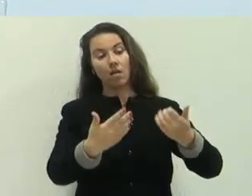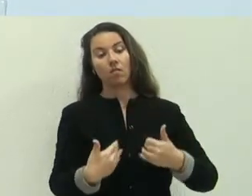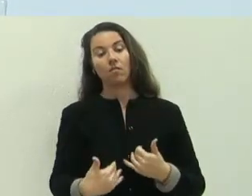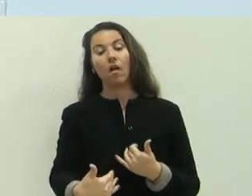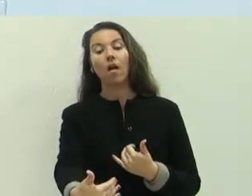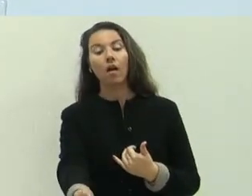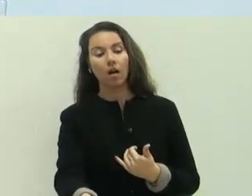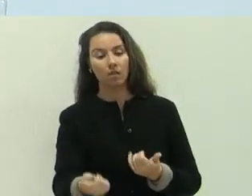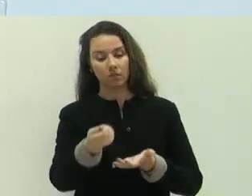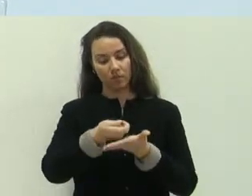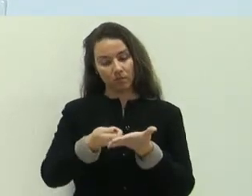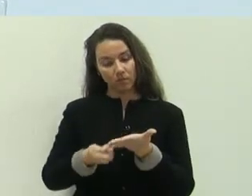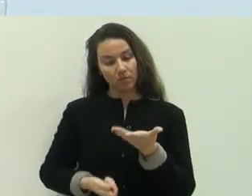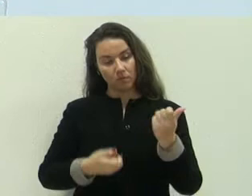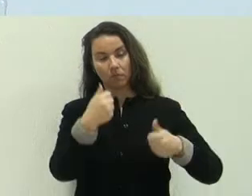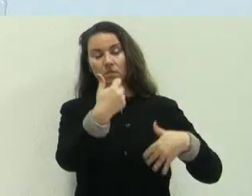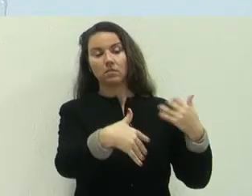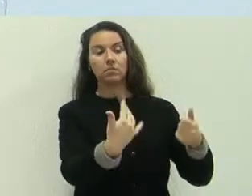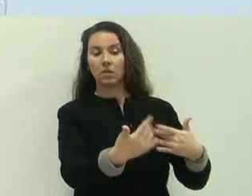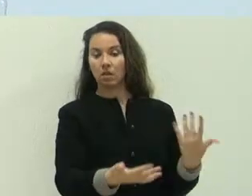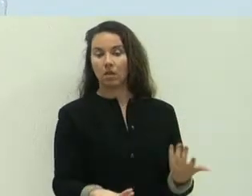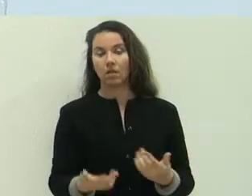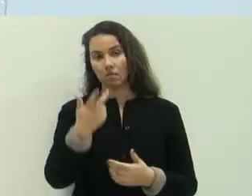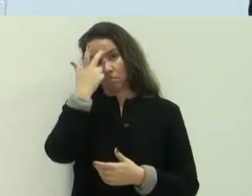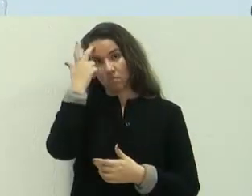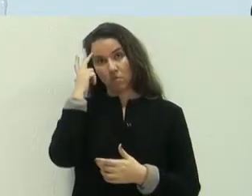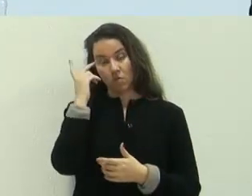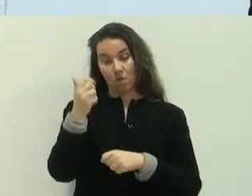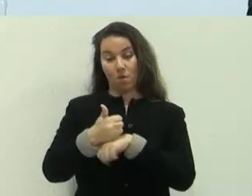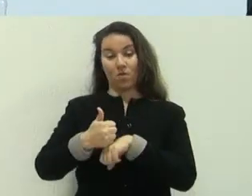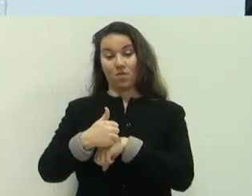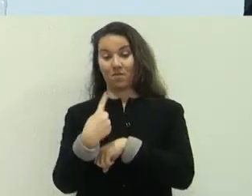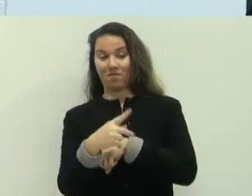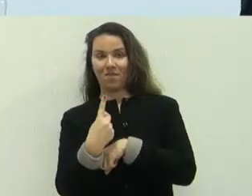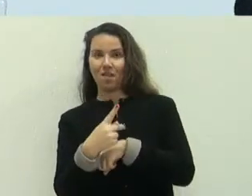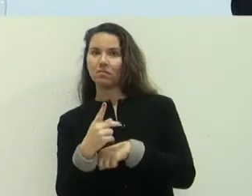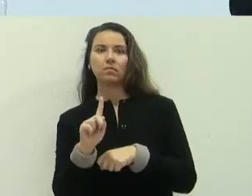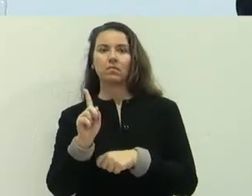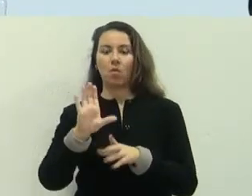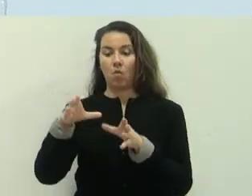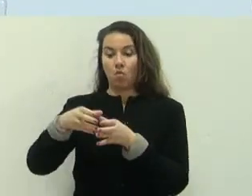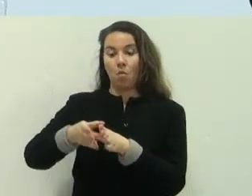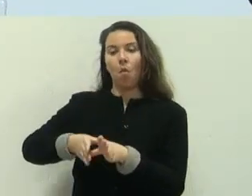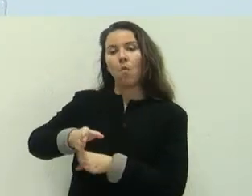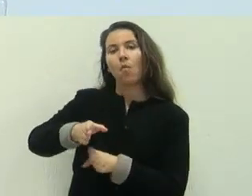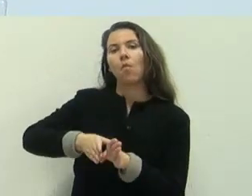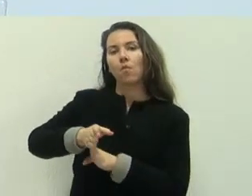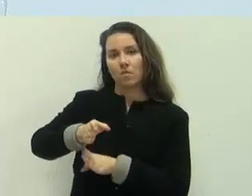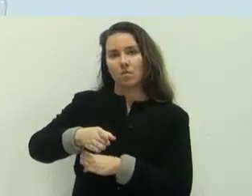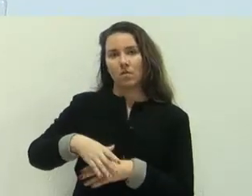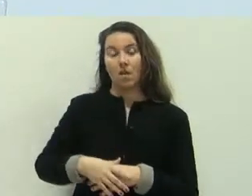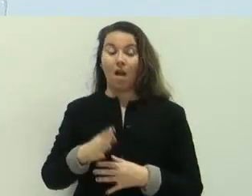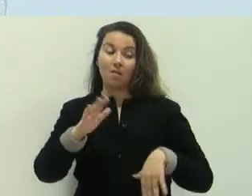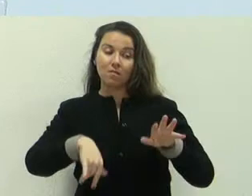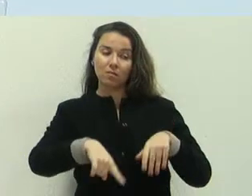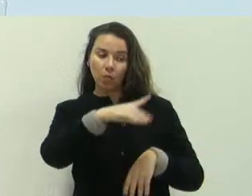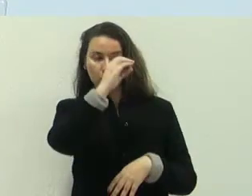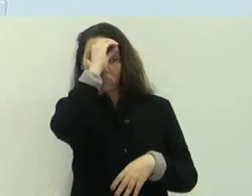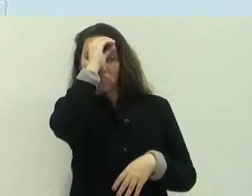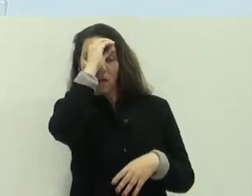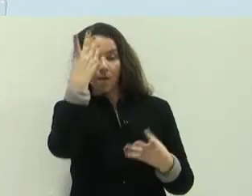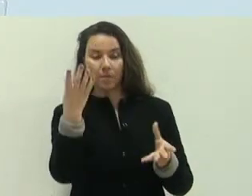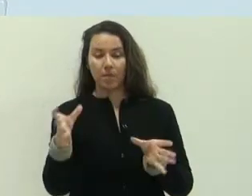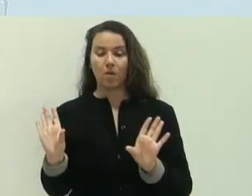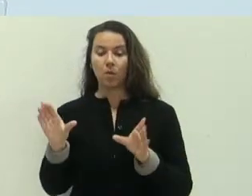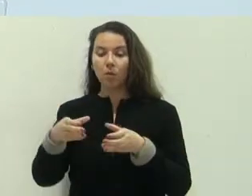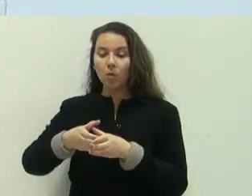está descrito aqui. Não são os profissionais, é um conselho escolar. Talvez o senhor não saiba o que